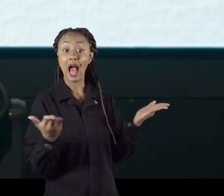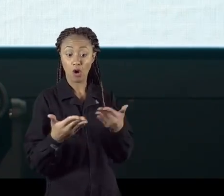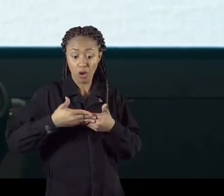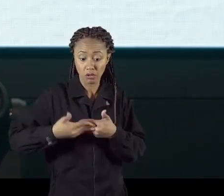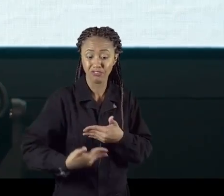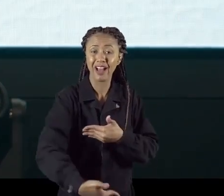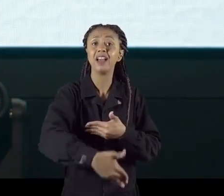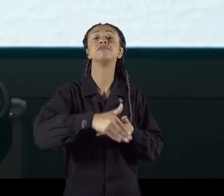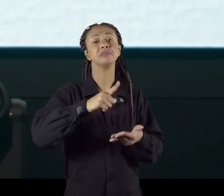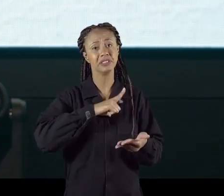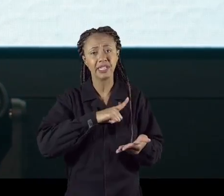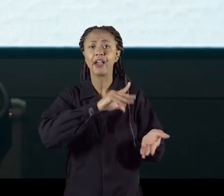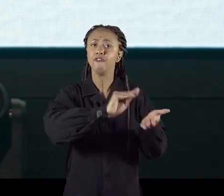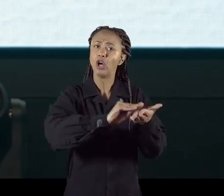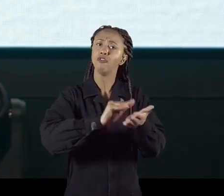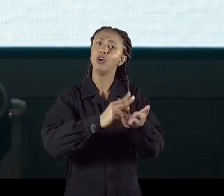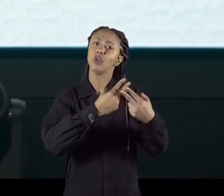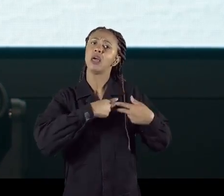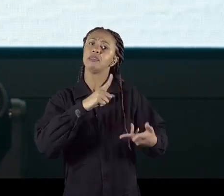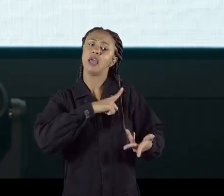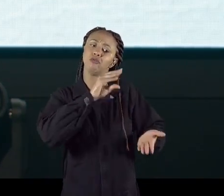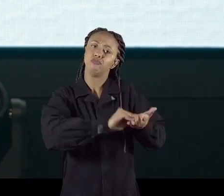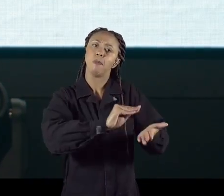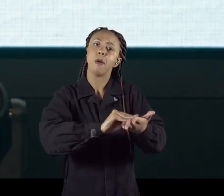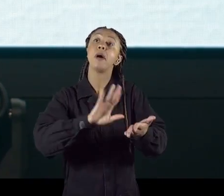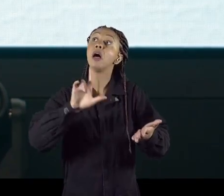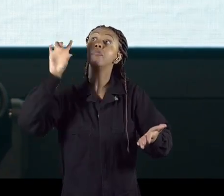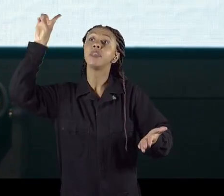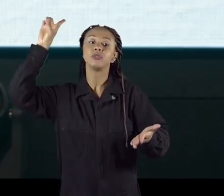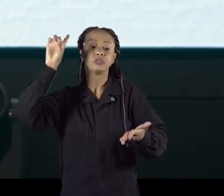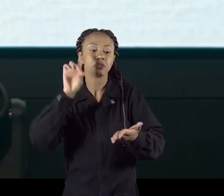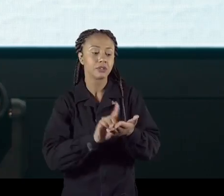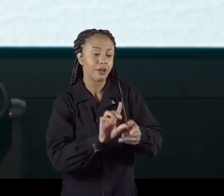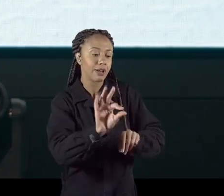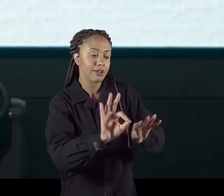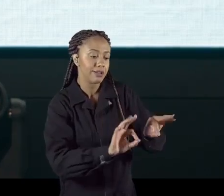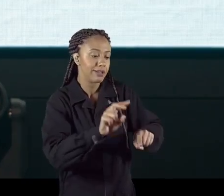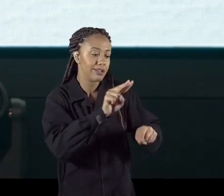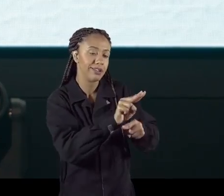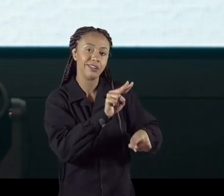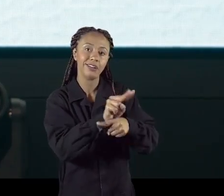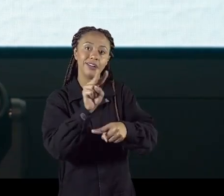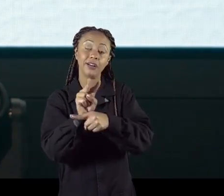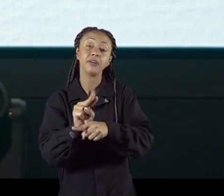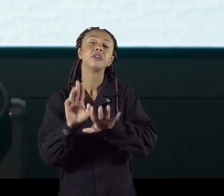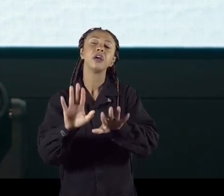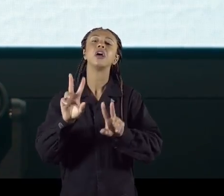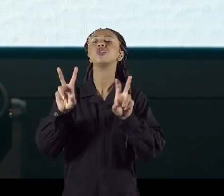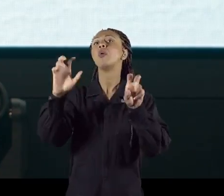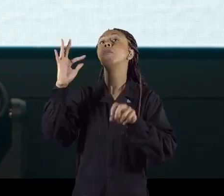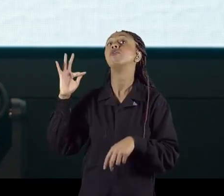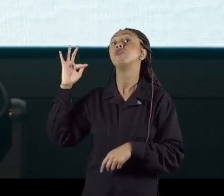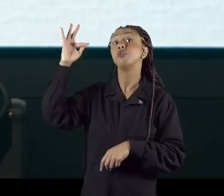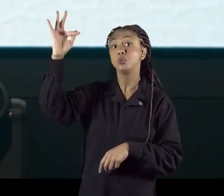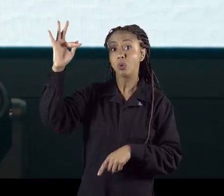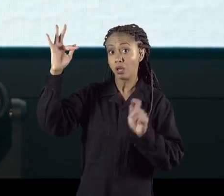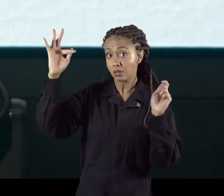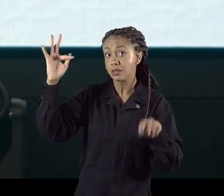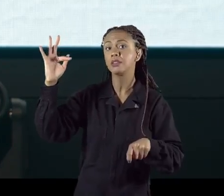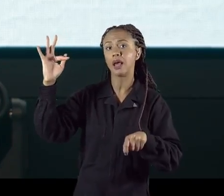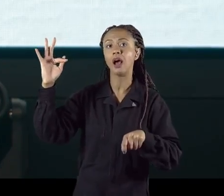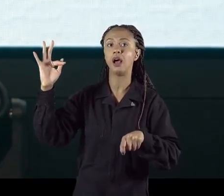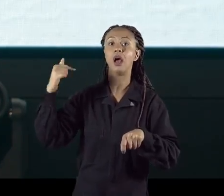o presente e o futuro eu posso tomar decisões que vão determinar